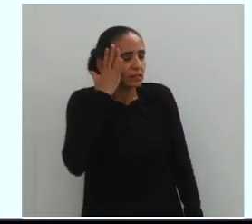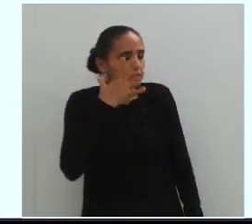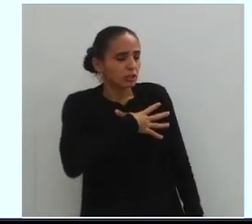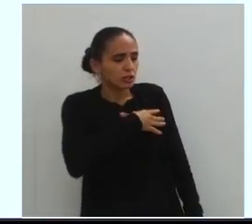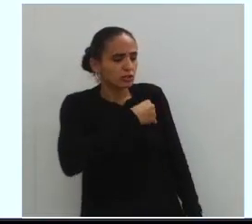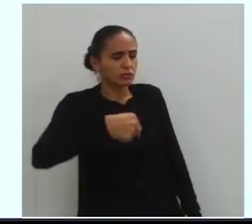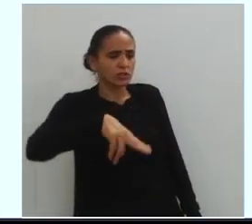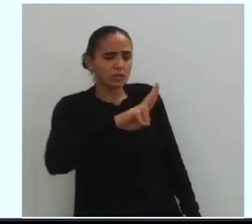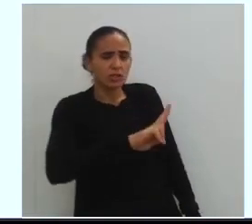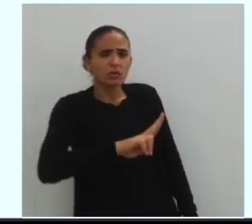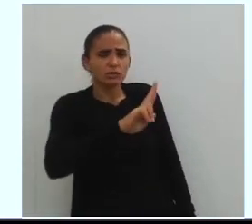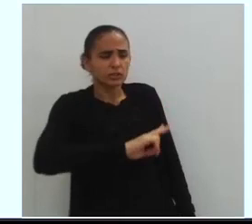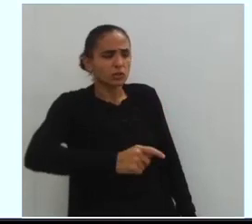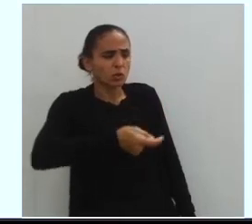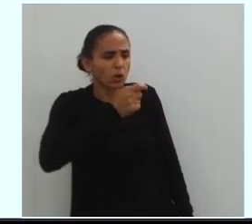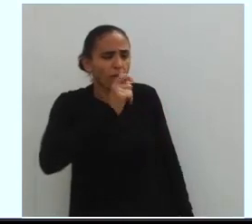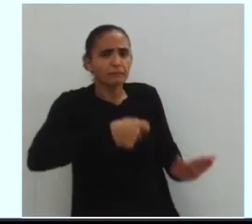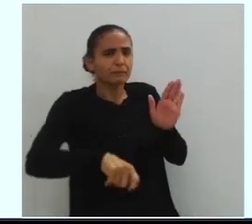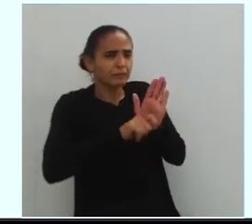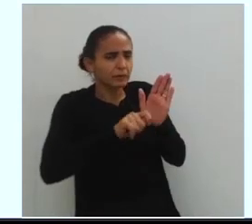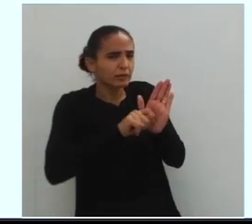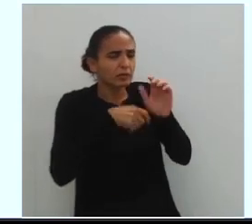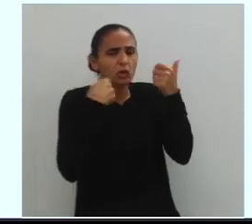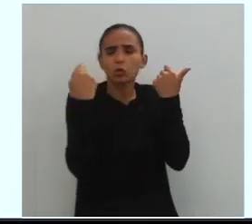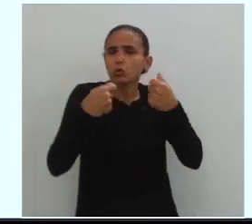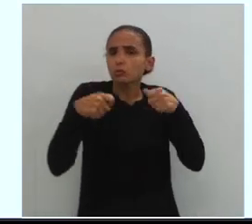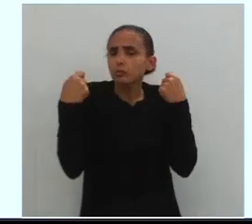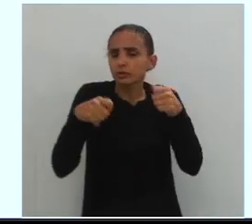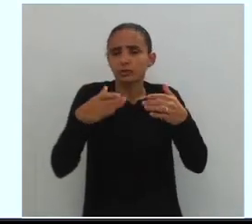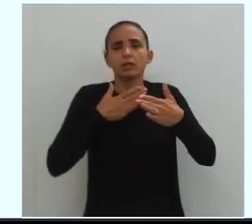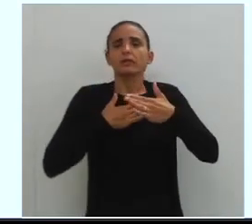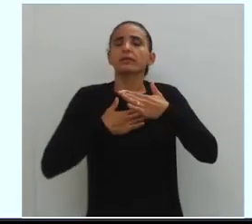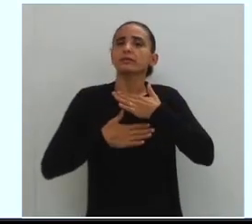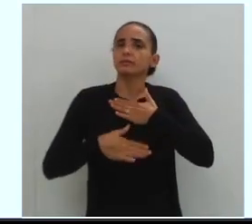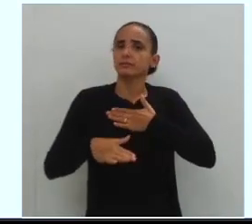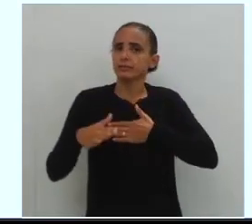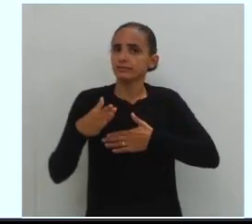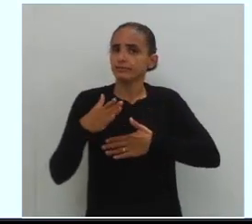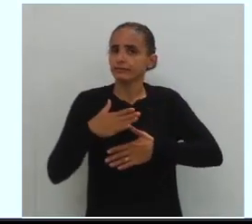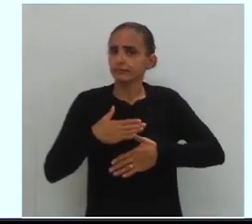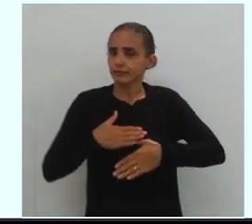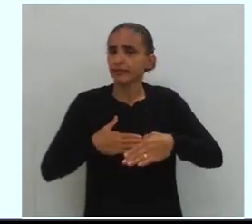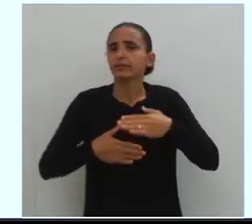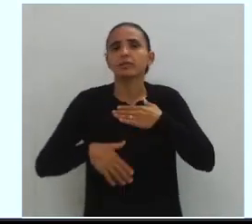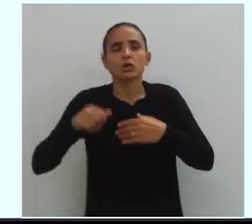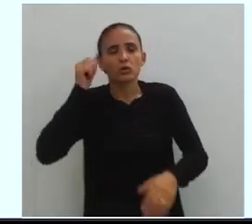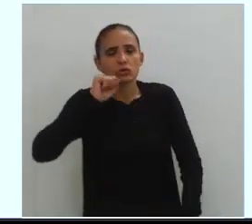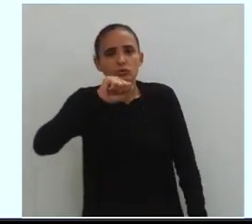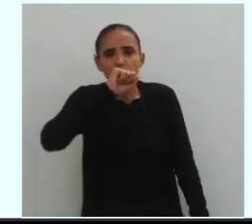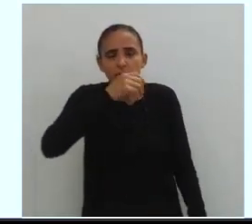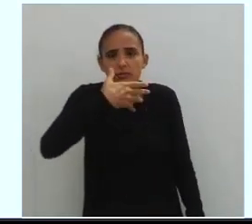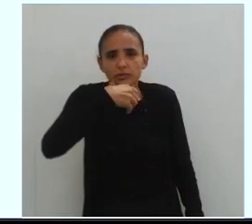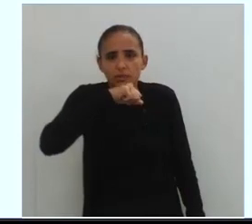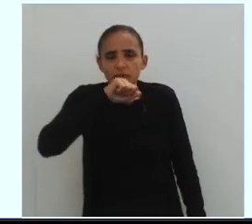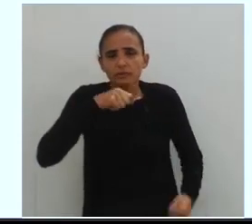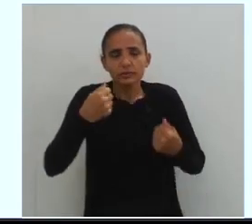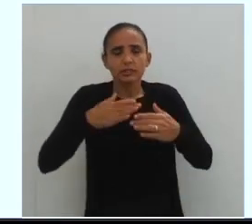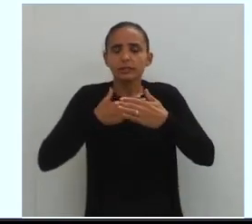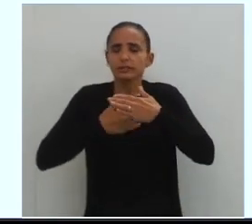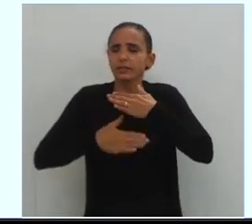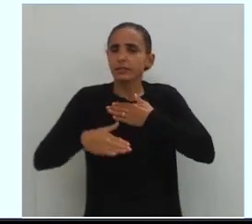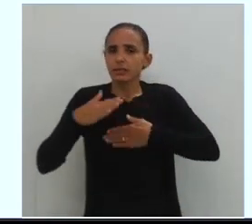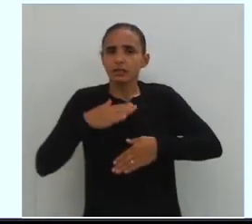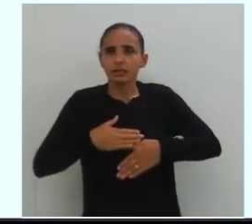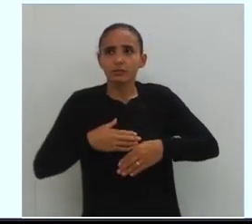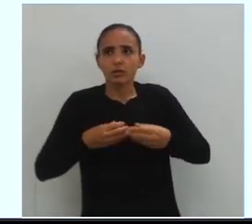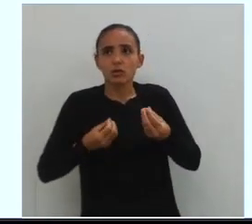filho está usando drogas, então é necessário que tenha calma, é necessário que reflita, né,